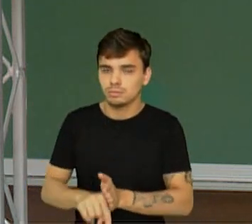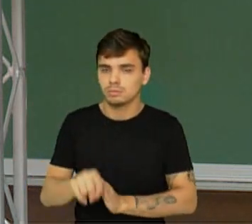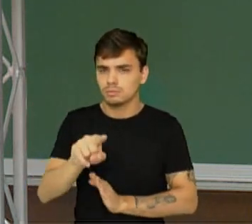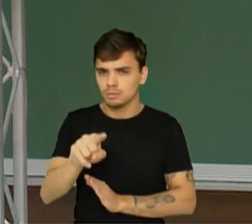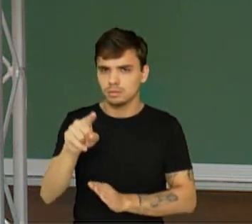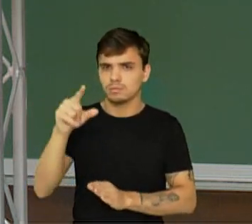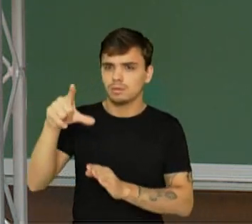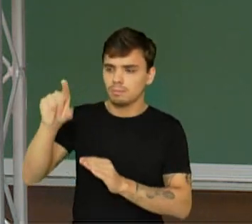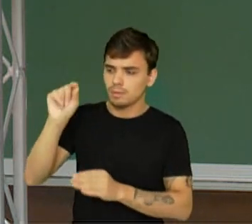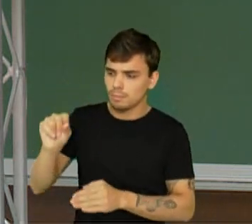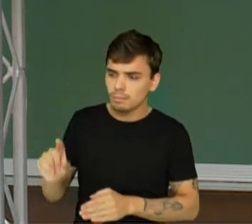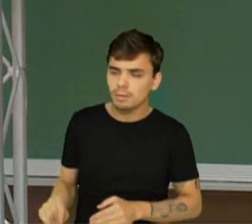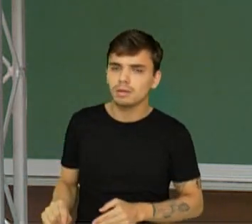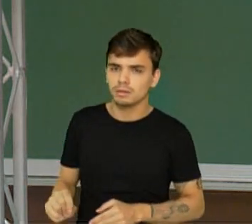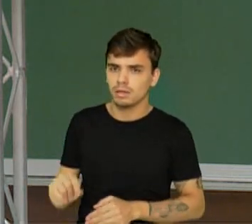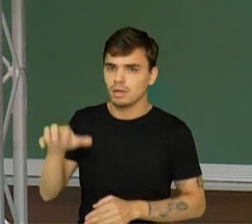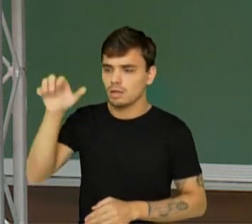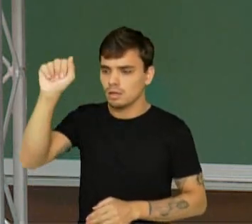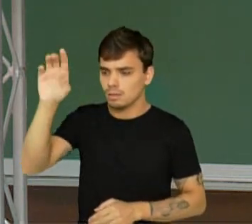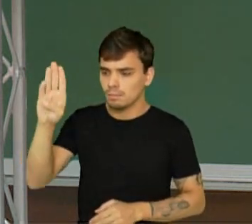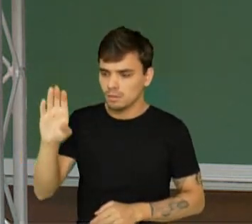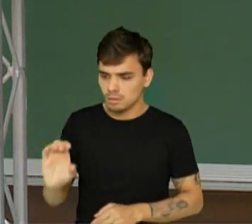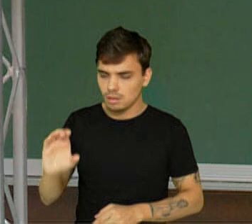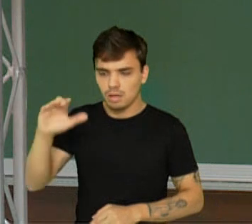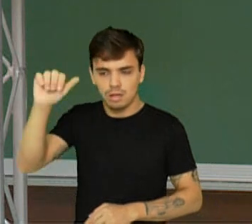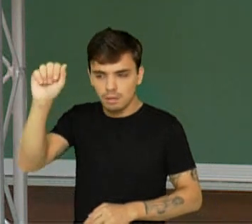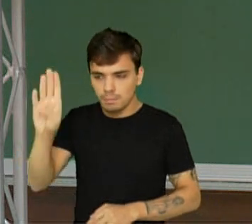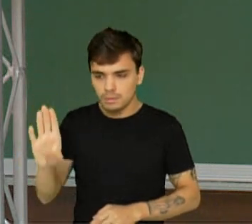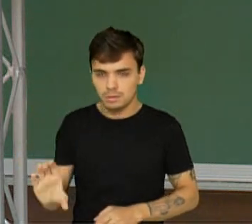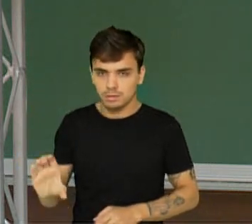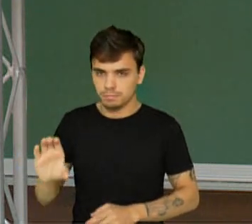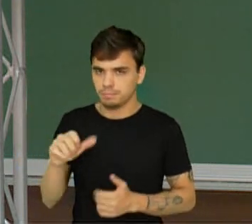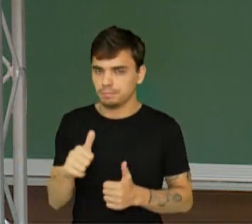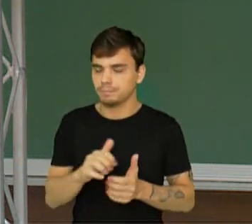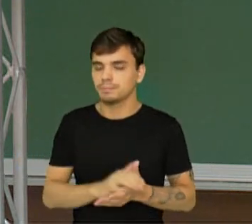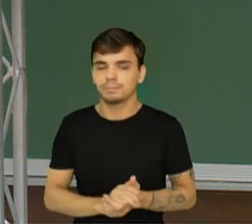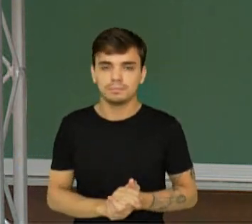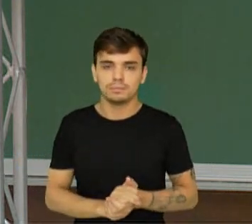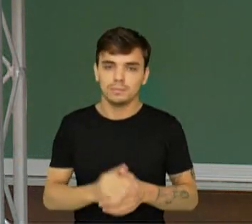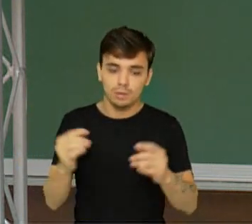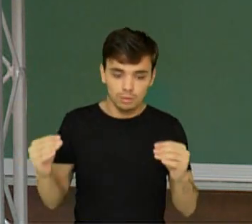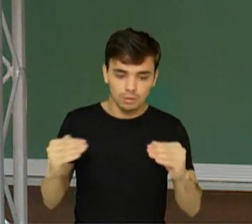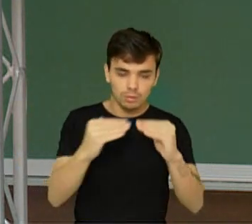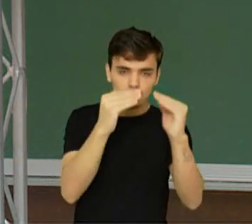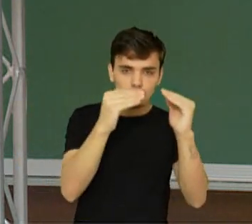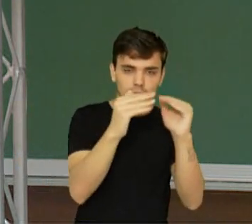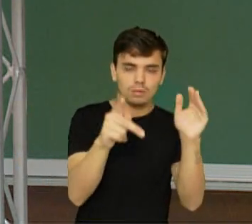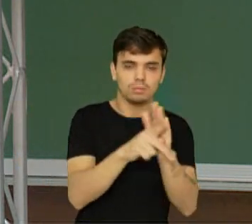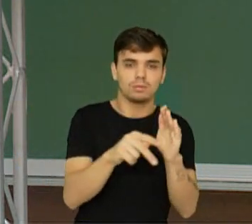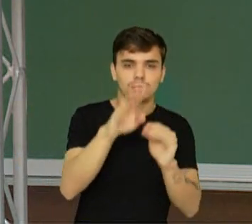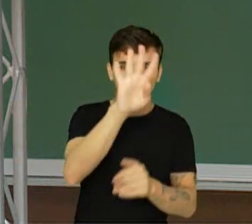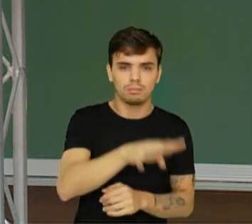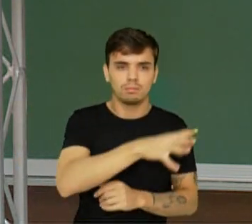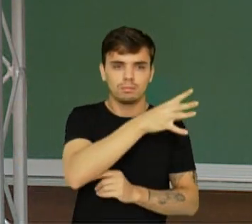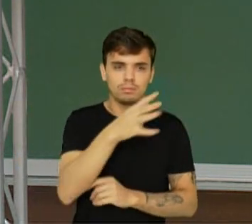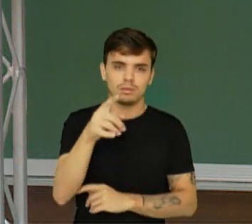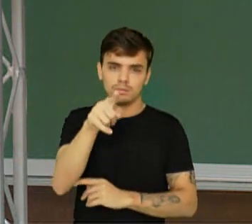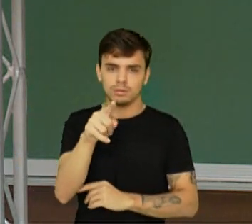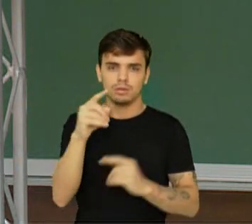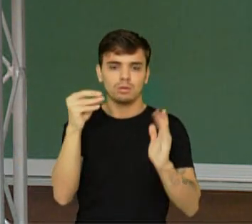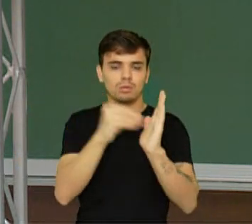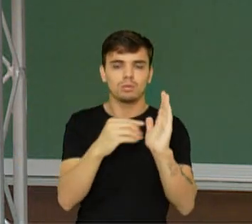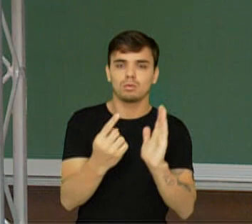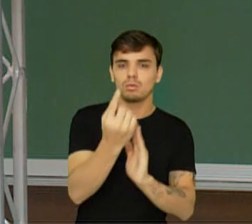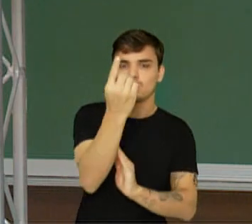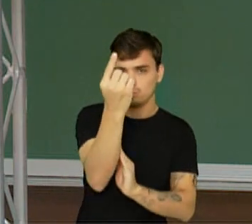você foi marcando ou A, ou B, ou C. De acordo aqui com essa tabela, se você marcou lá na número